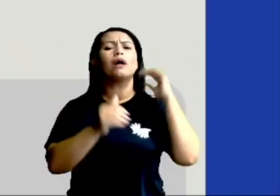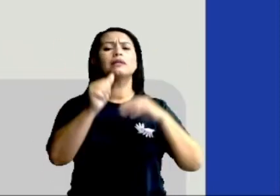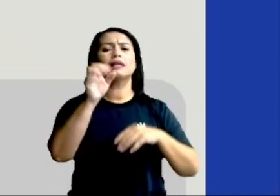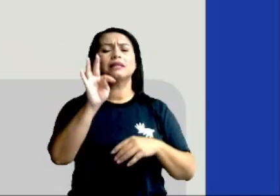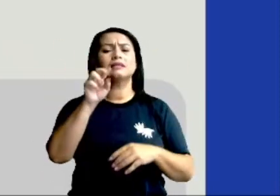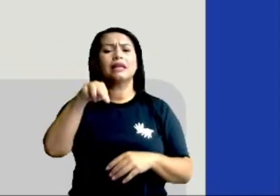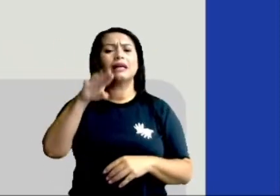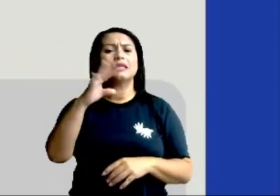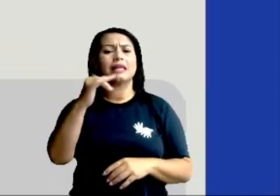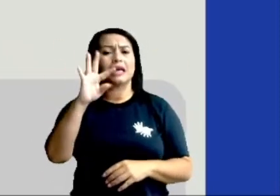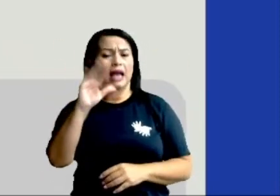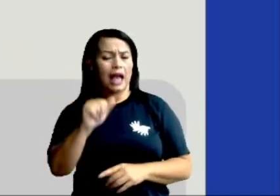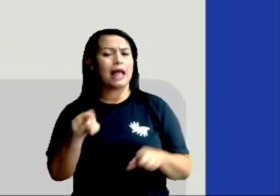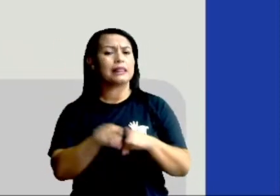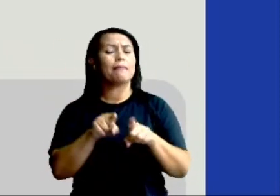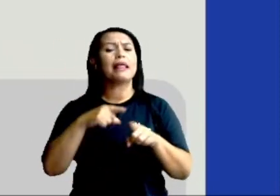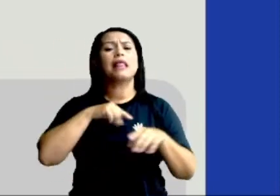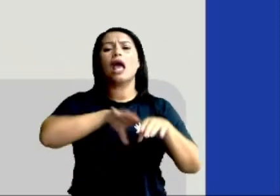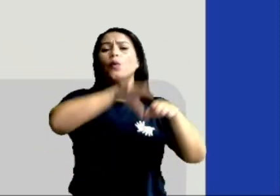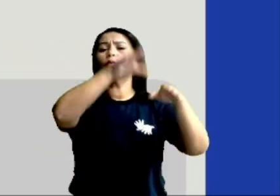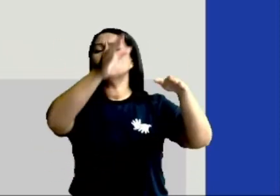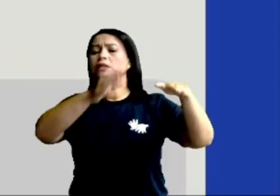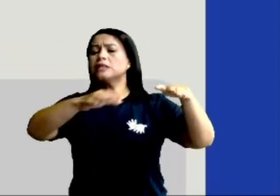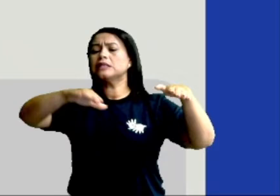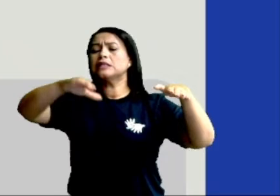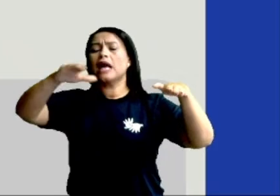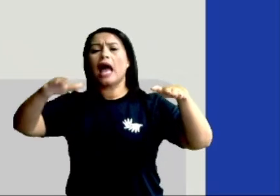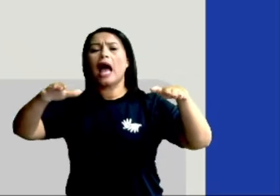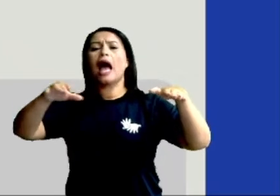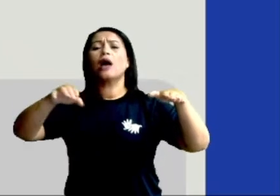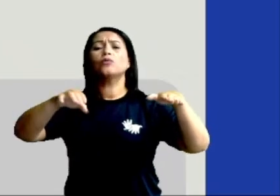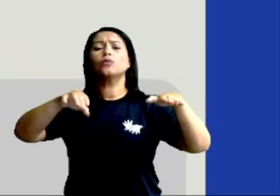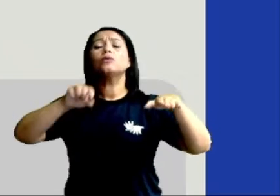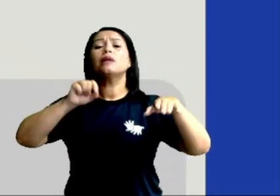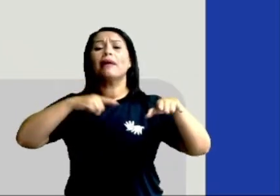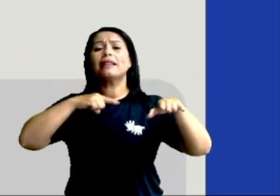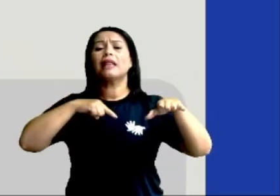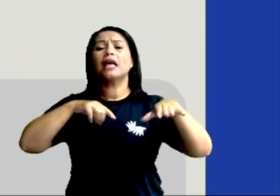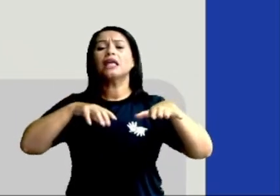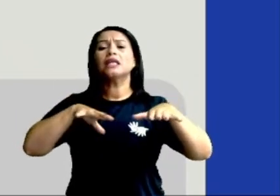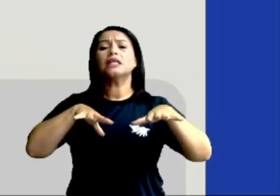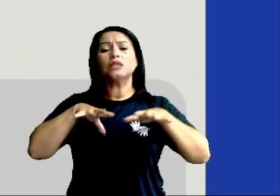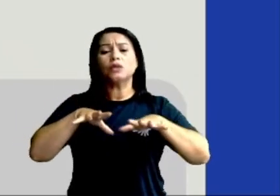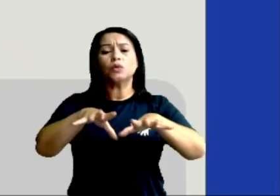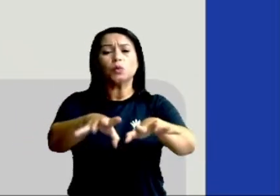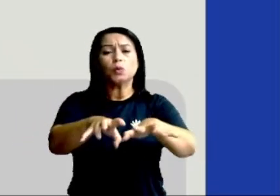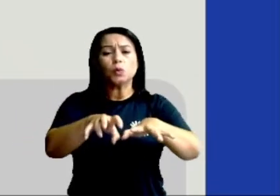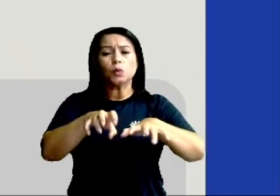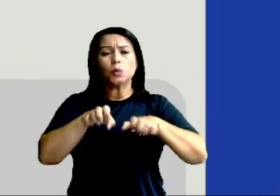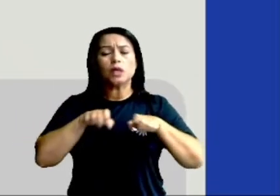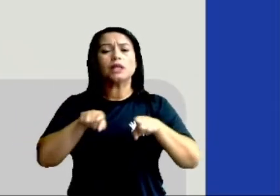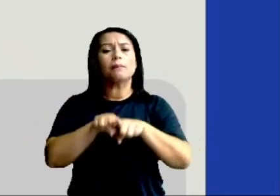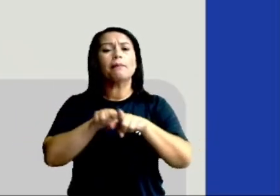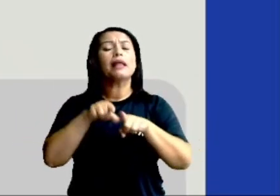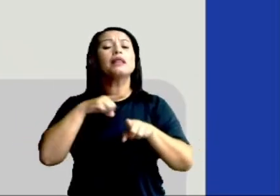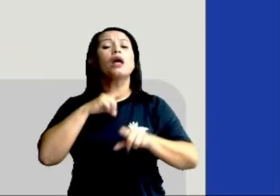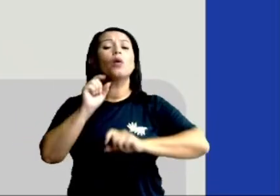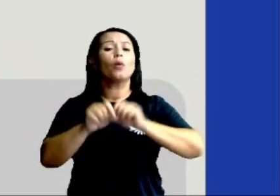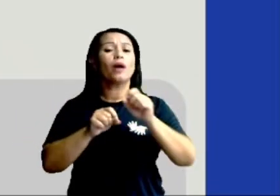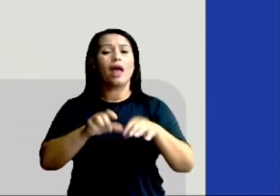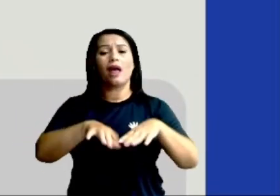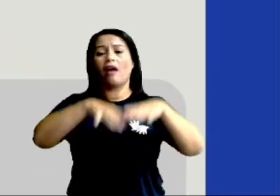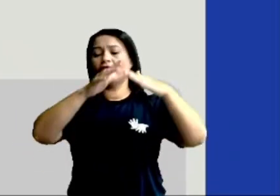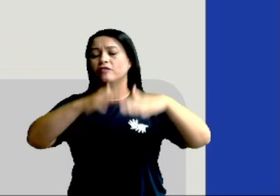observar também cerrado, a caatinga e a vegetação litorânea. São